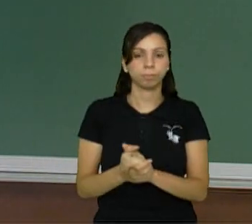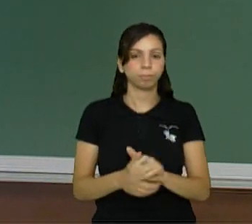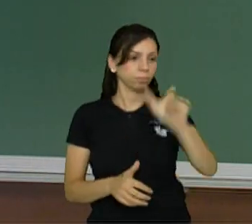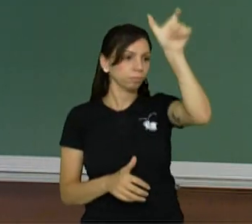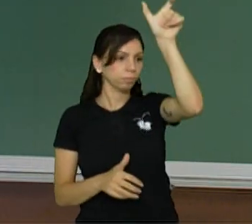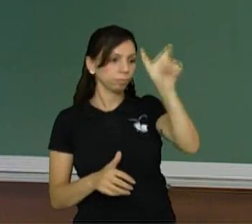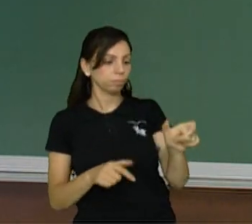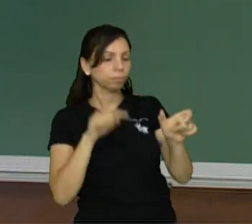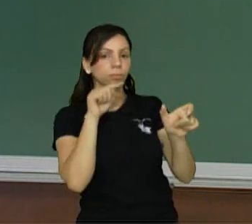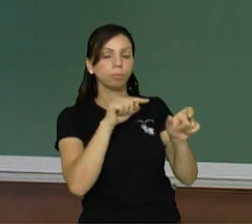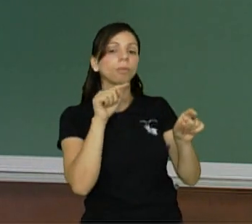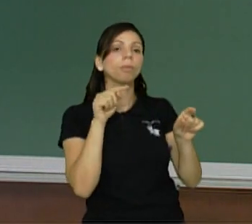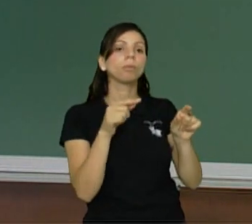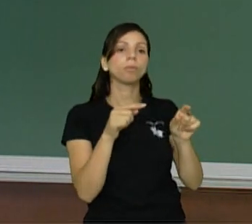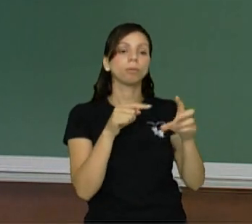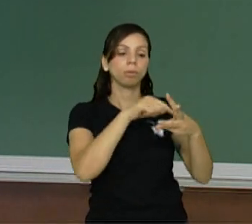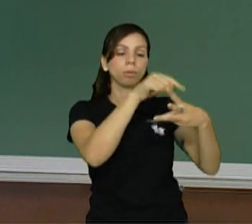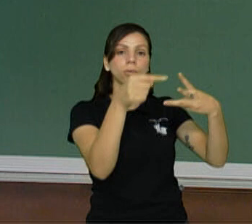da direita eu tenho 3